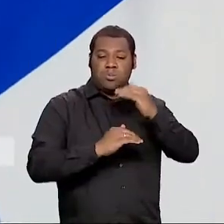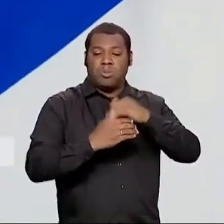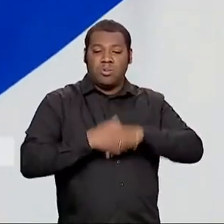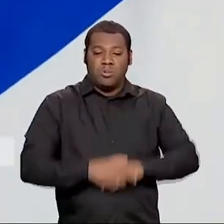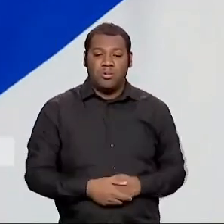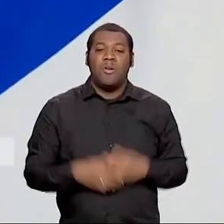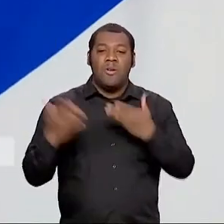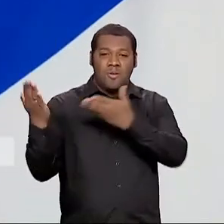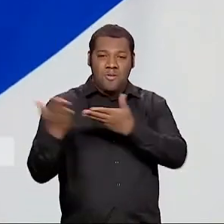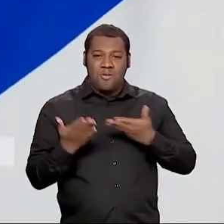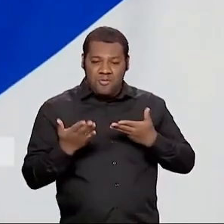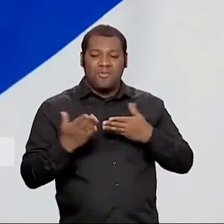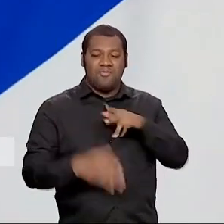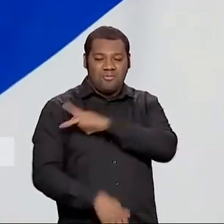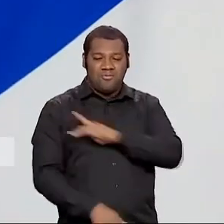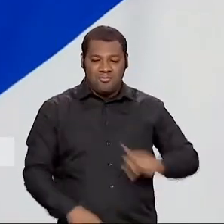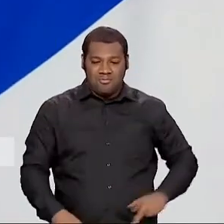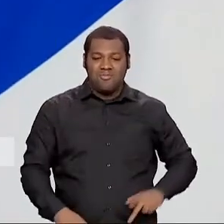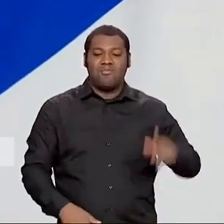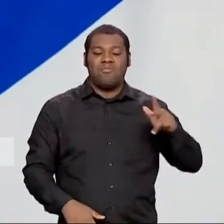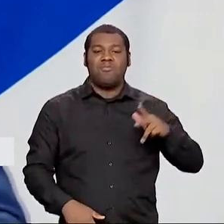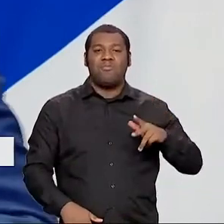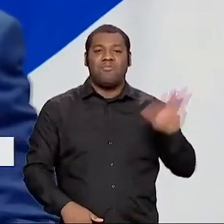Presidente, com a palavra.